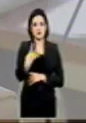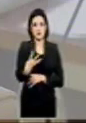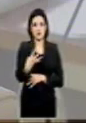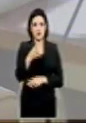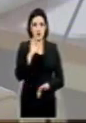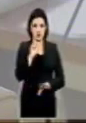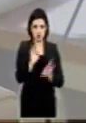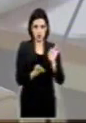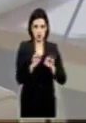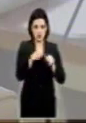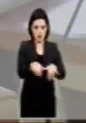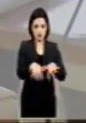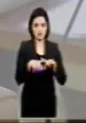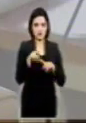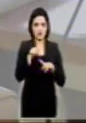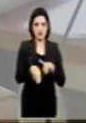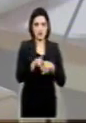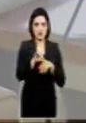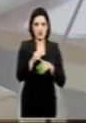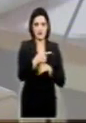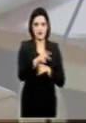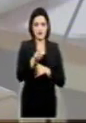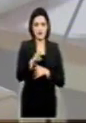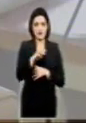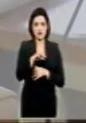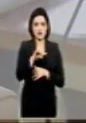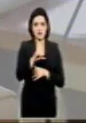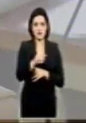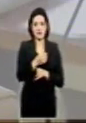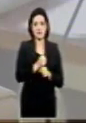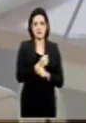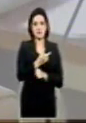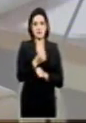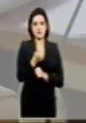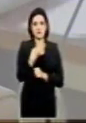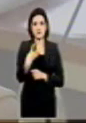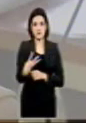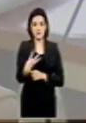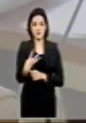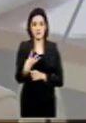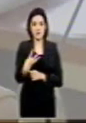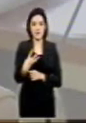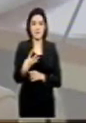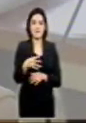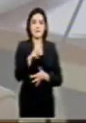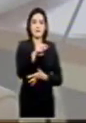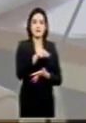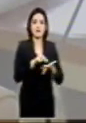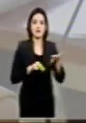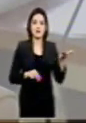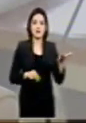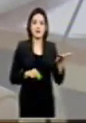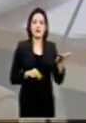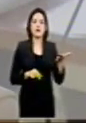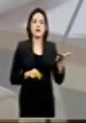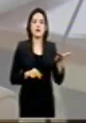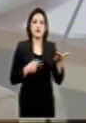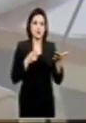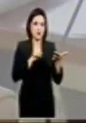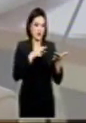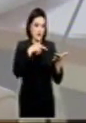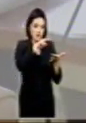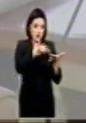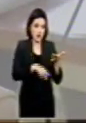neste pleno em 25 de maio de 2014. Me excuso da leitura, mas faço